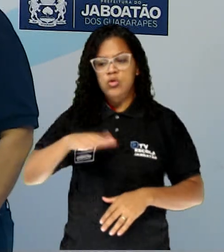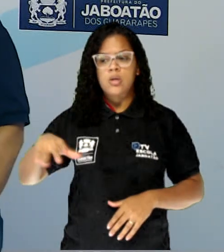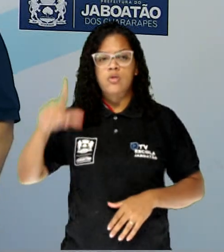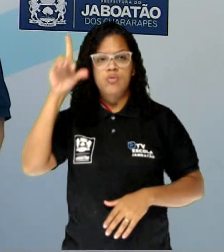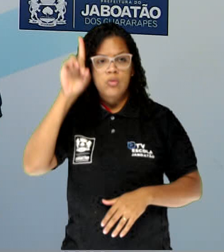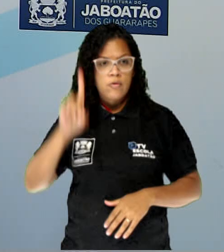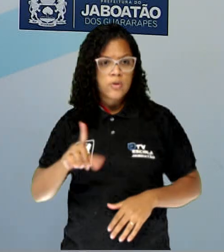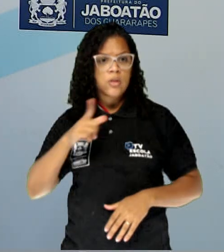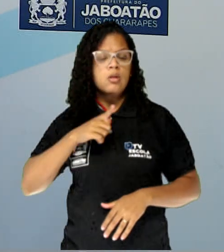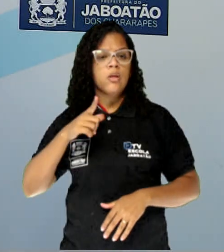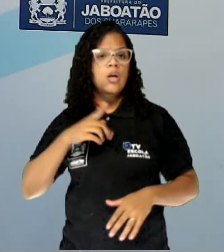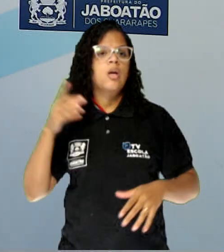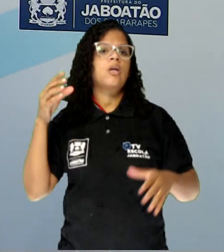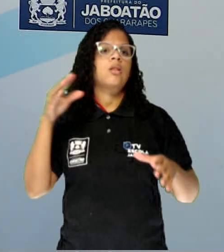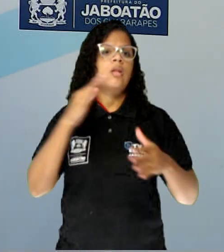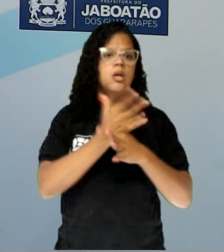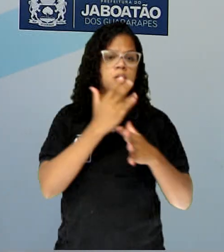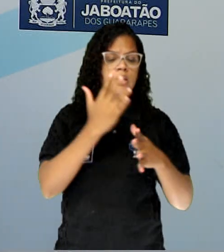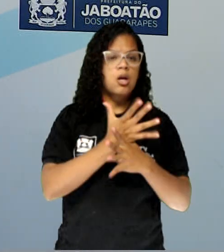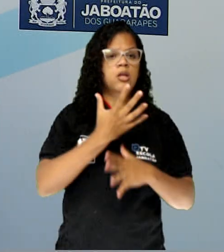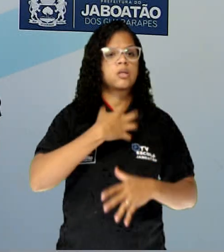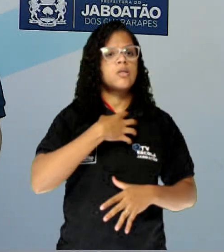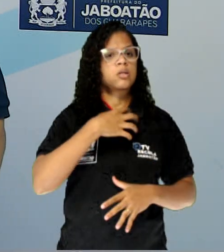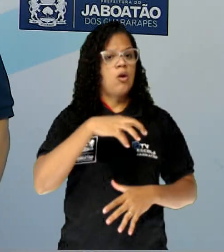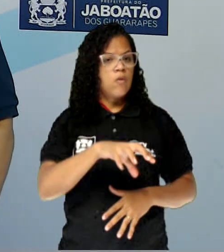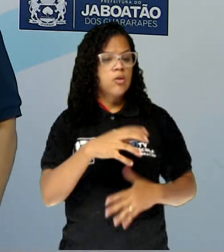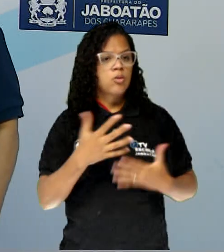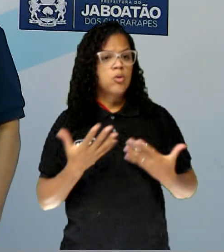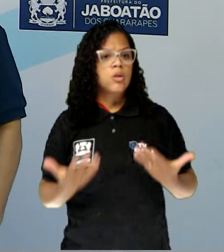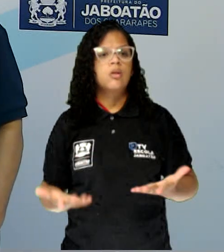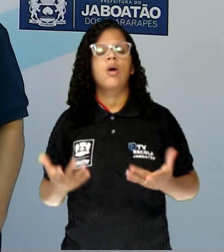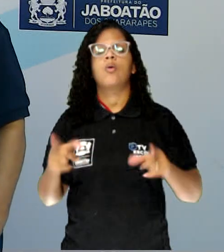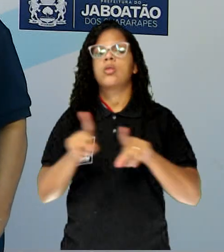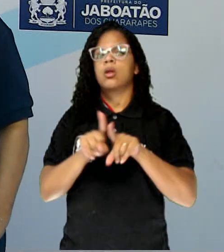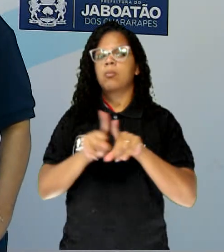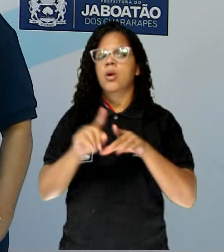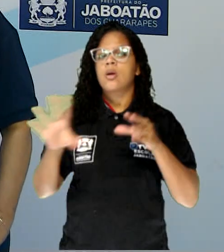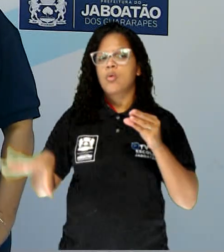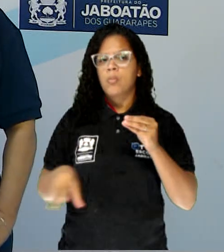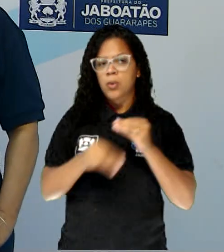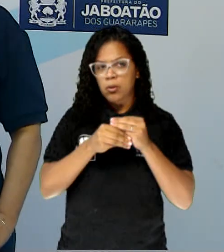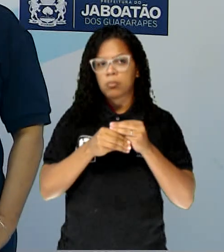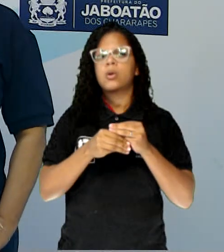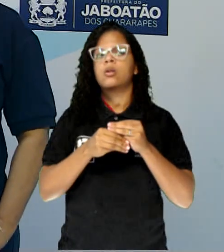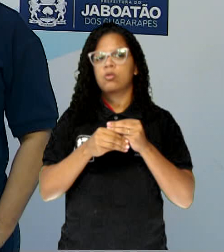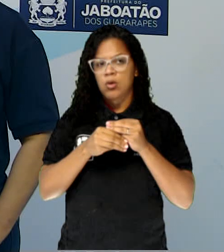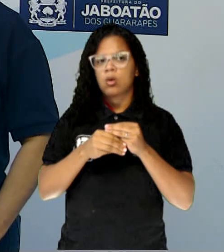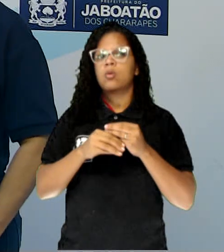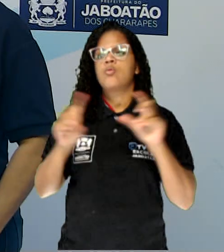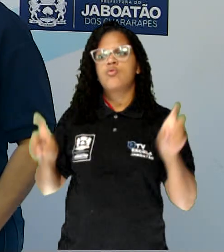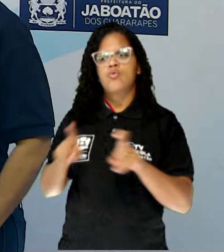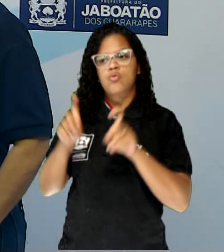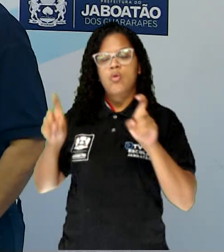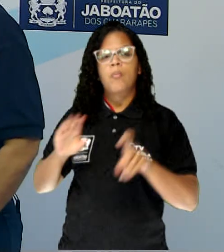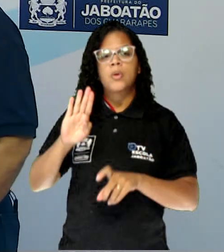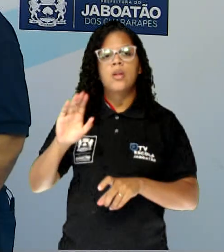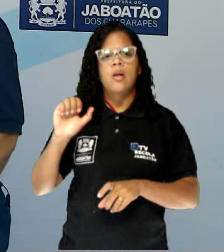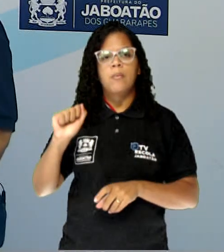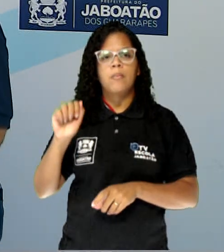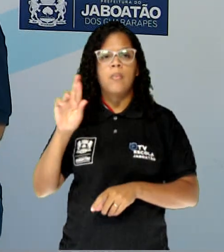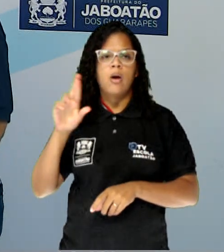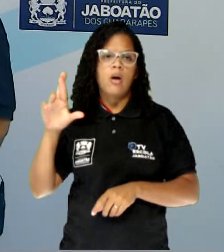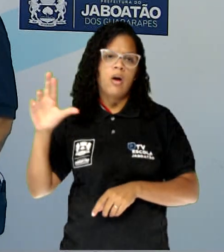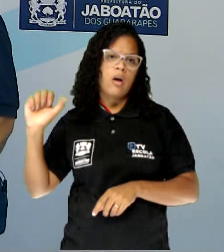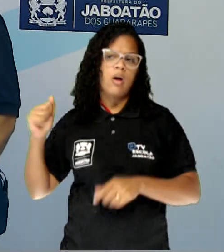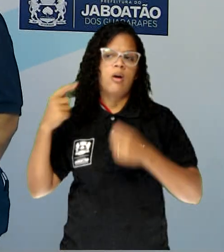ainda acrescento que, especificando que falou um pouco a questão do Shopping da Barra. No